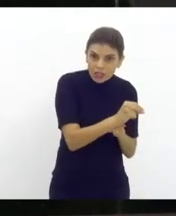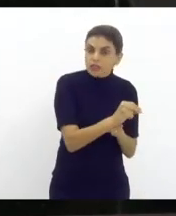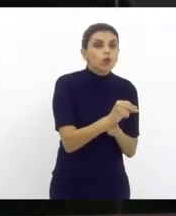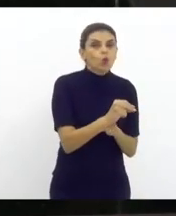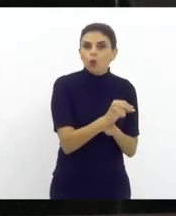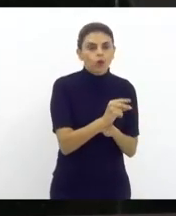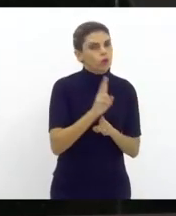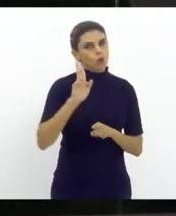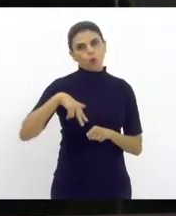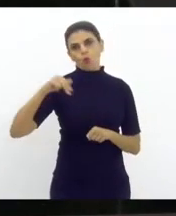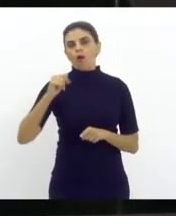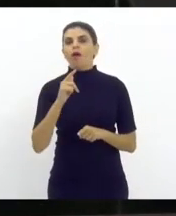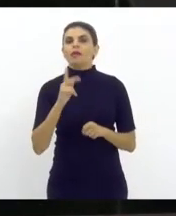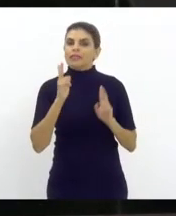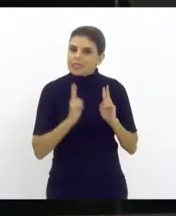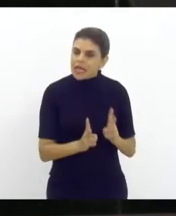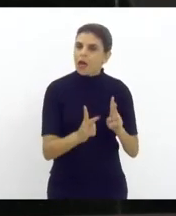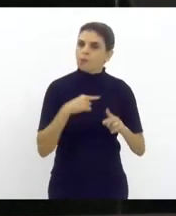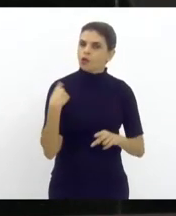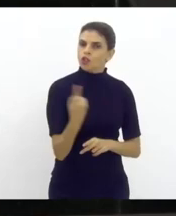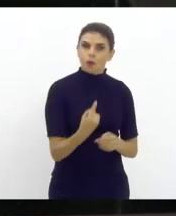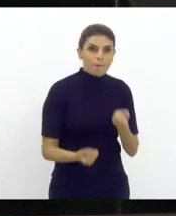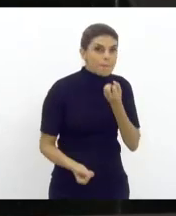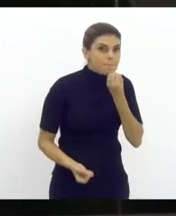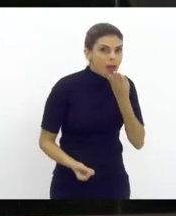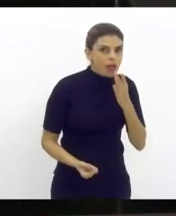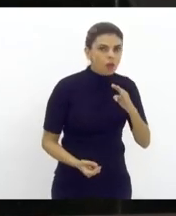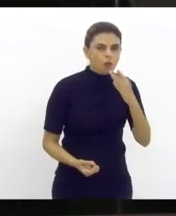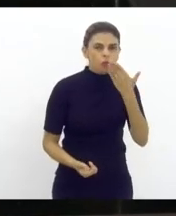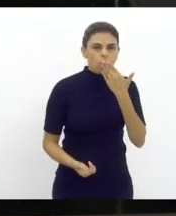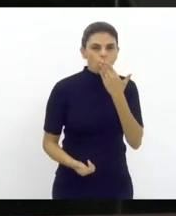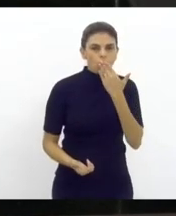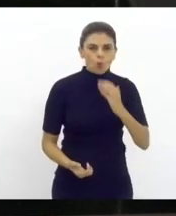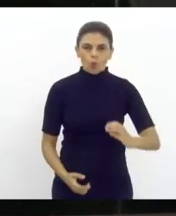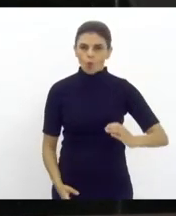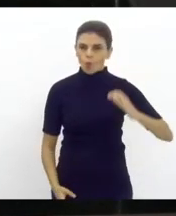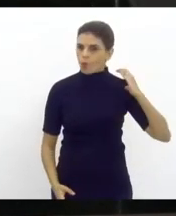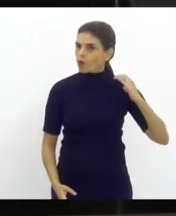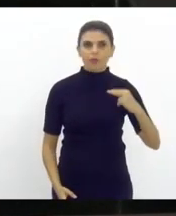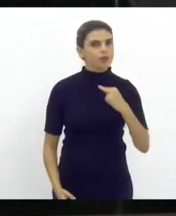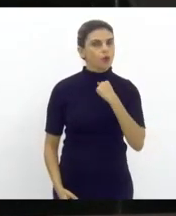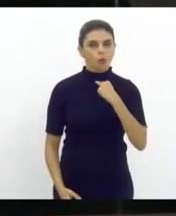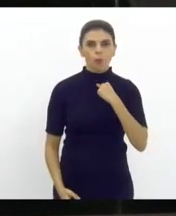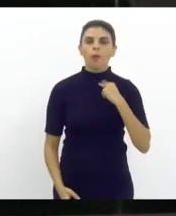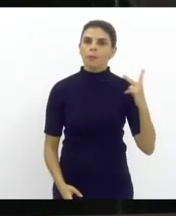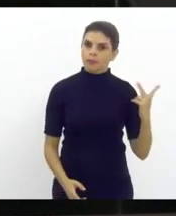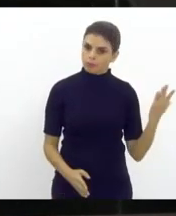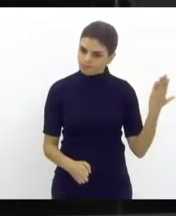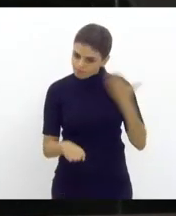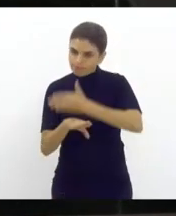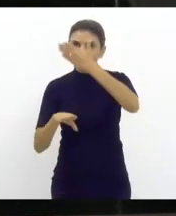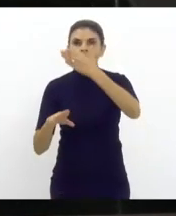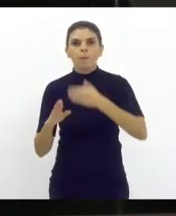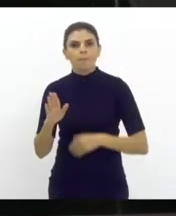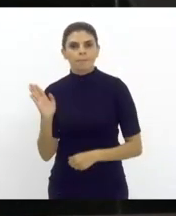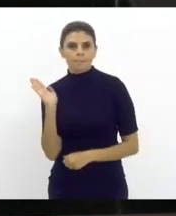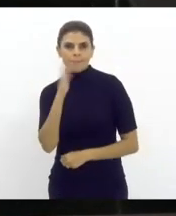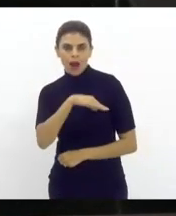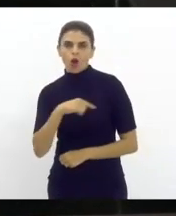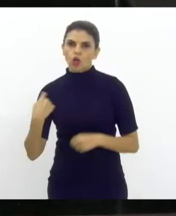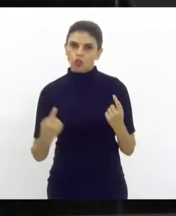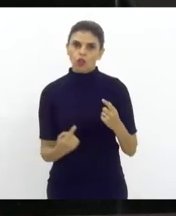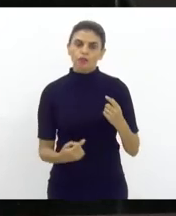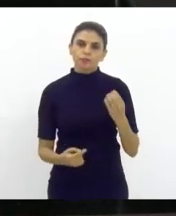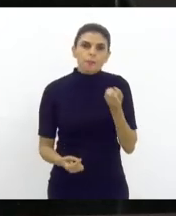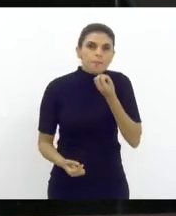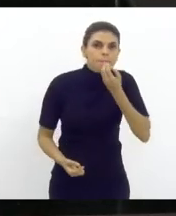dia que o bem se calar e nós estamos aqui para representar o bem representar o nosso